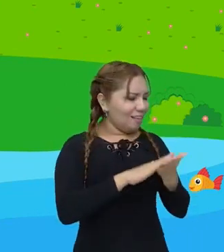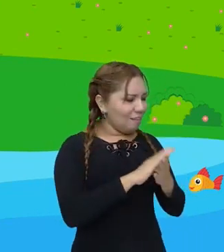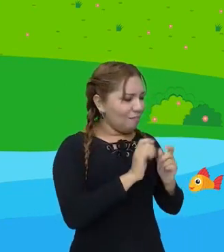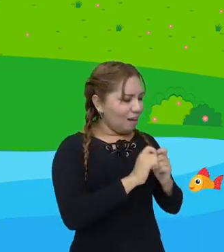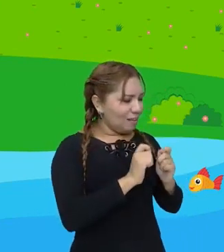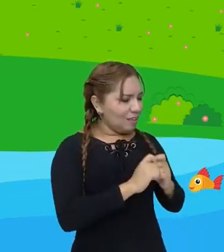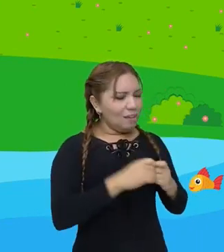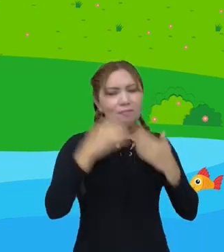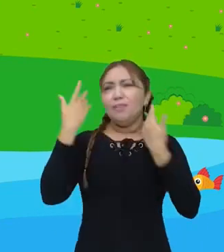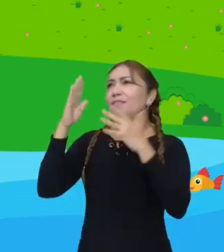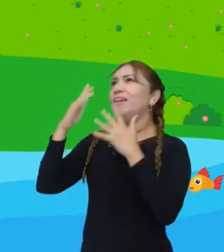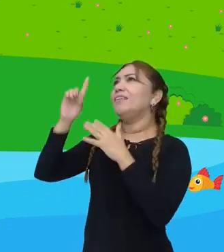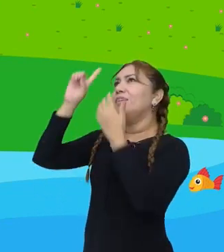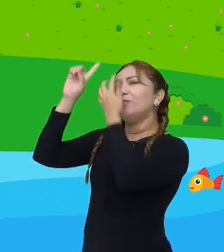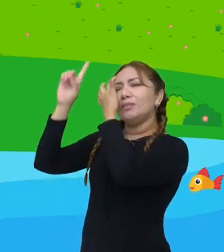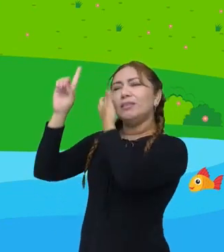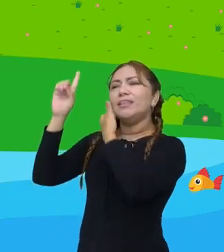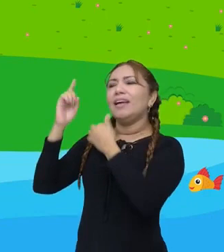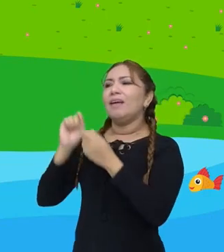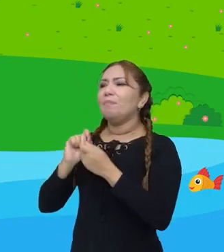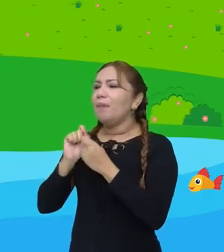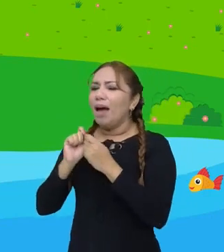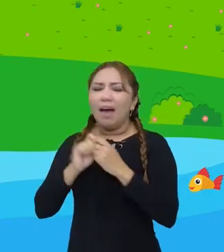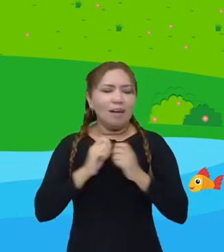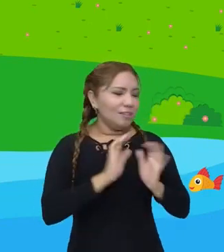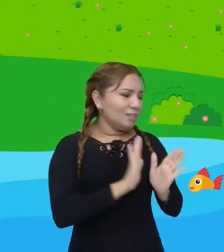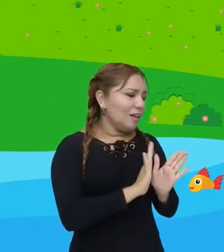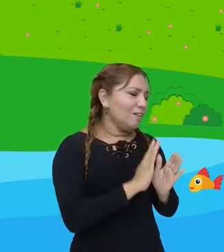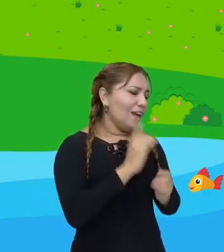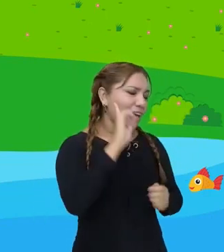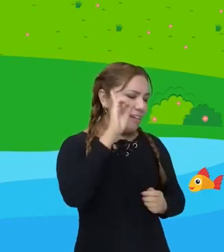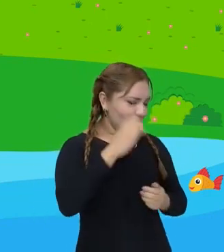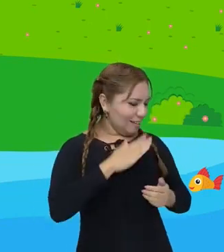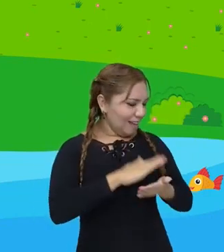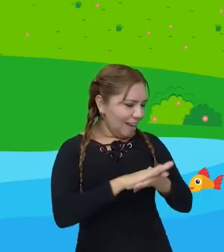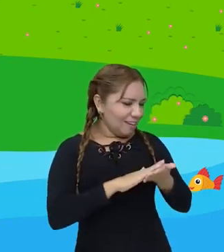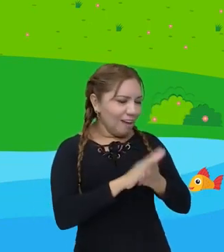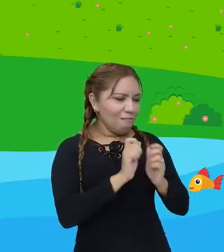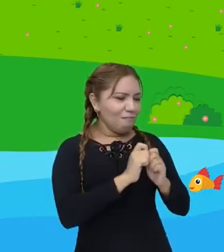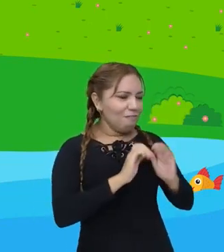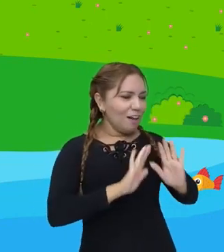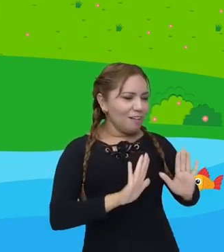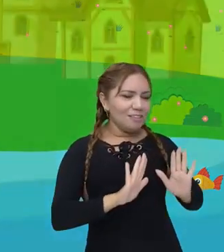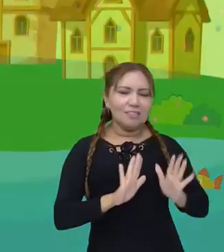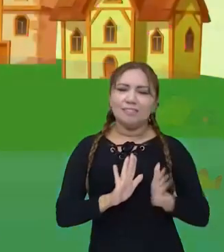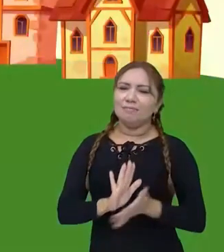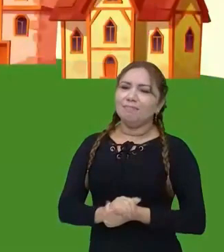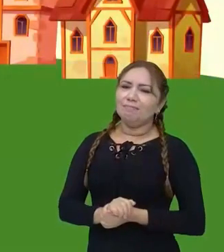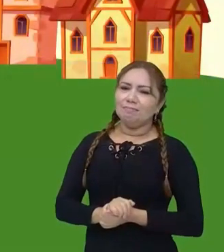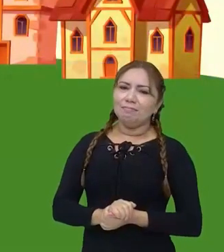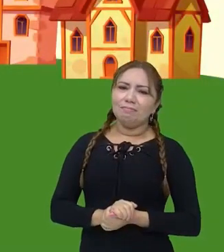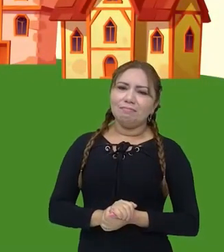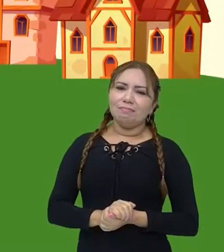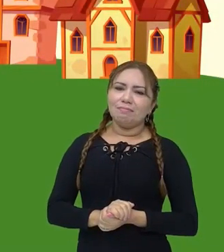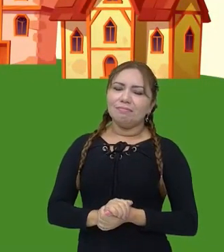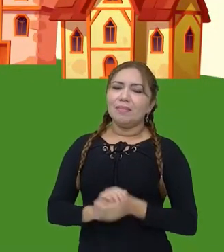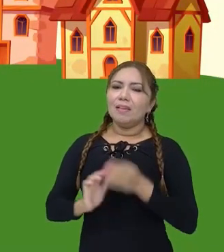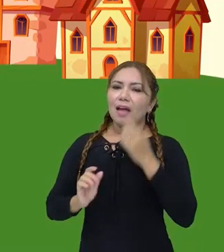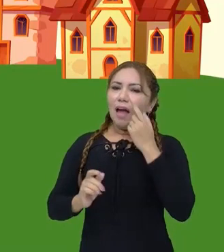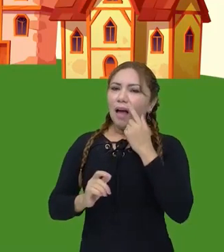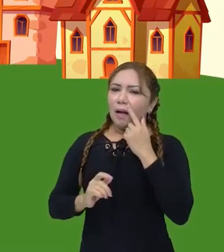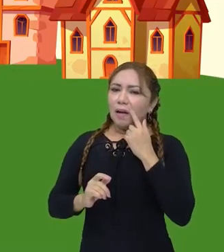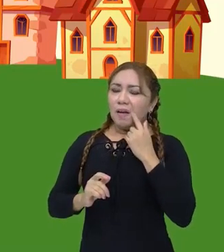faz. Viva Deus e ninguém mais, quando Deus não quer, ninguém nada faz.